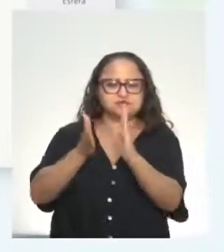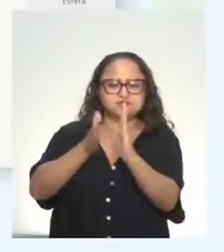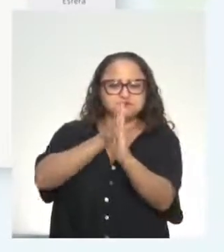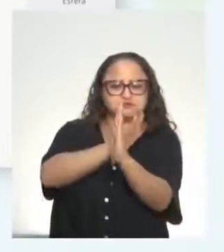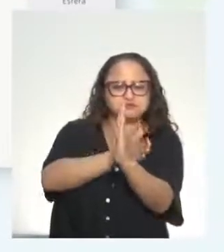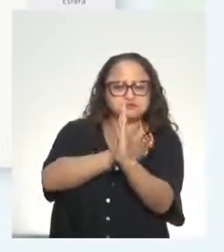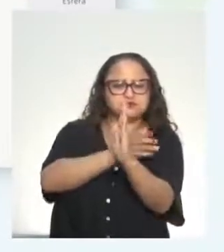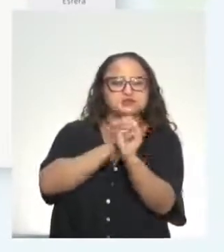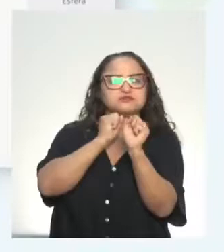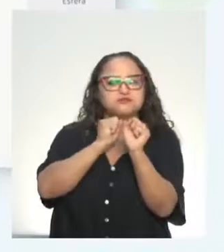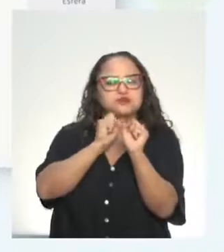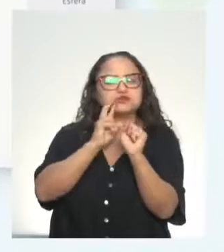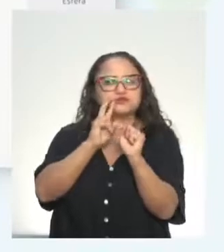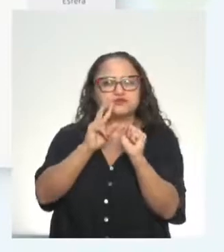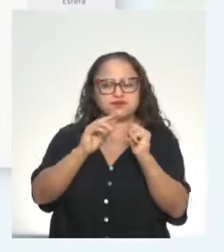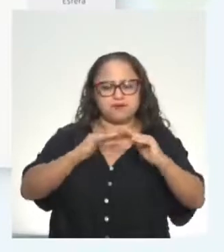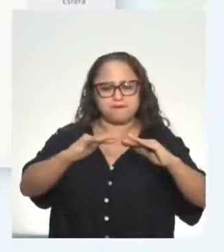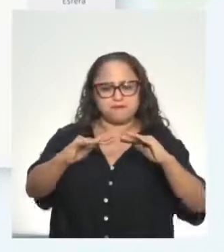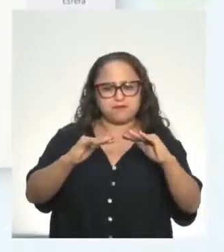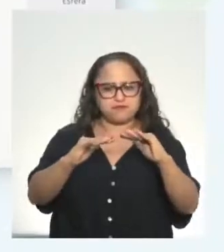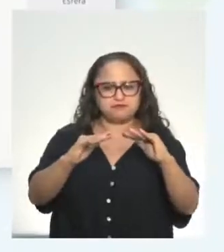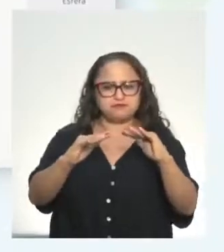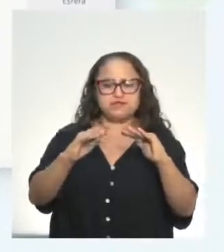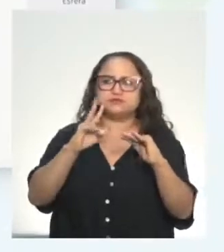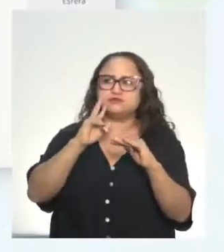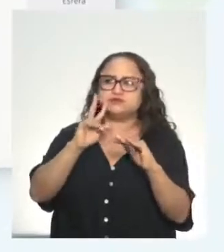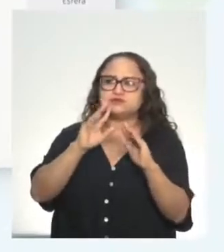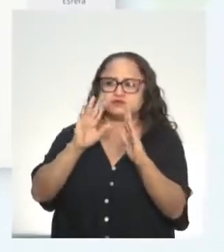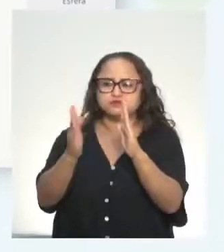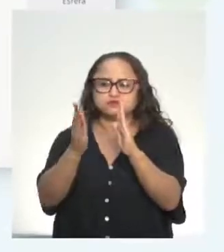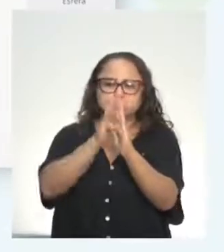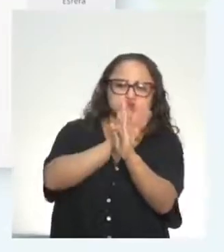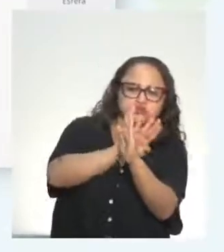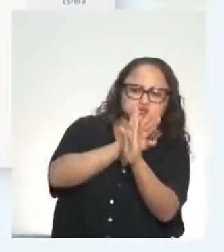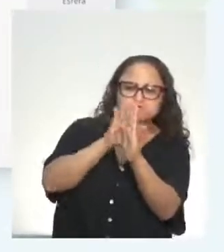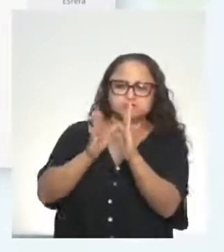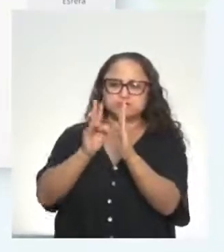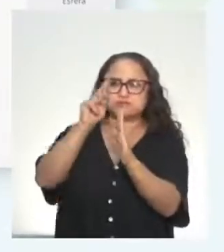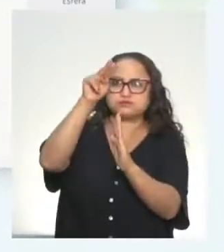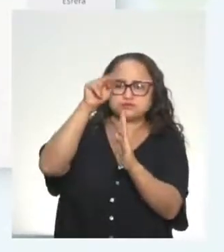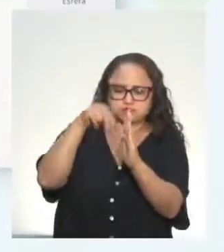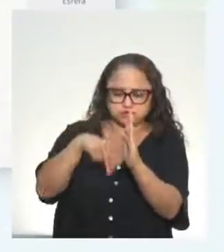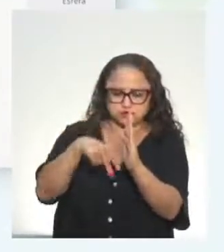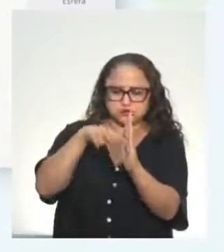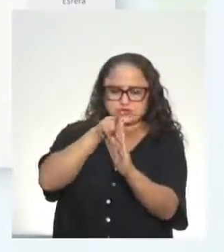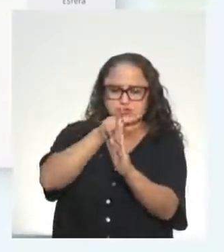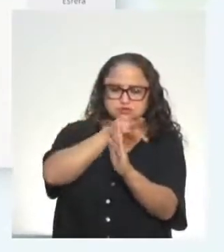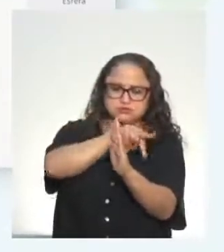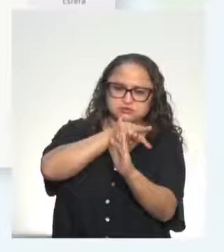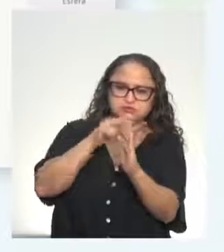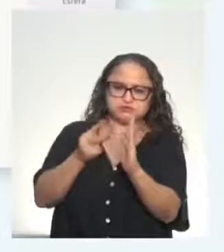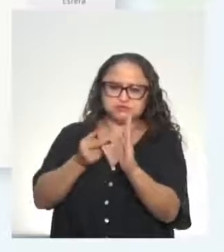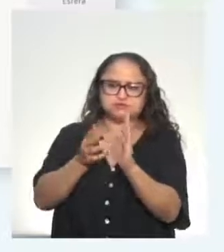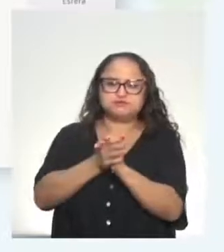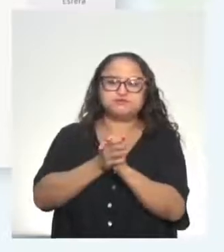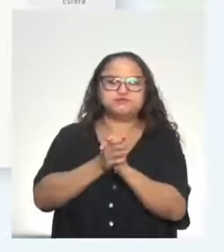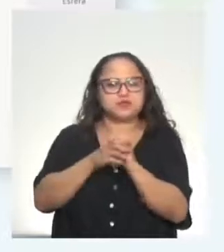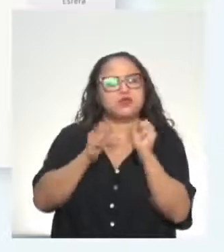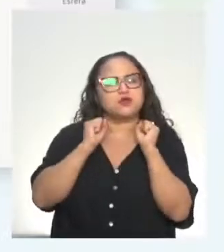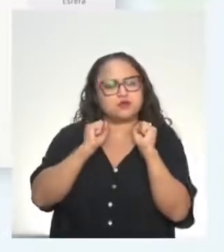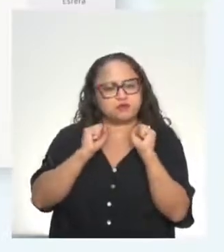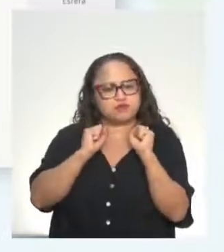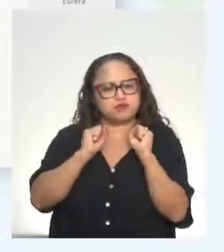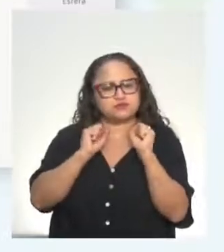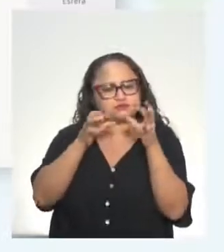botão direito do mouse, eu consigo dar uma olhada por todos os ângulos, todas as perspectivas. Eu consigo ver que o telhado está